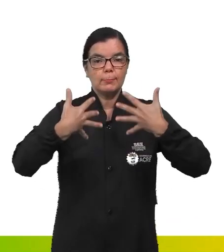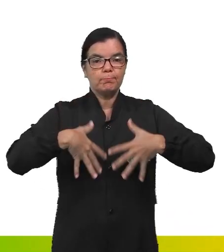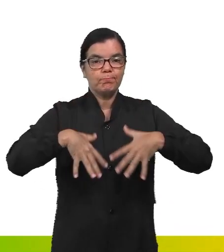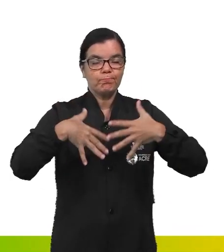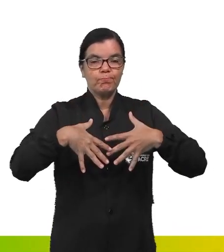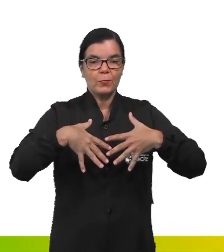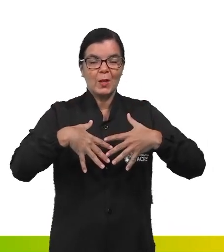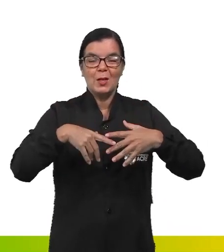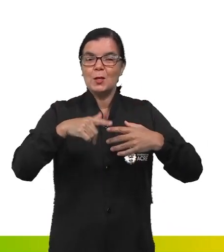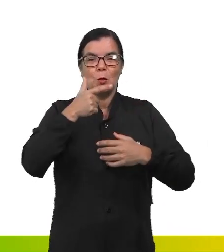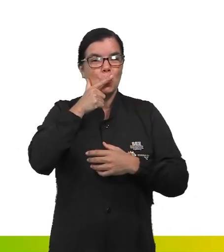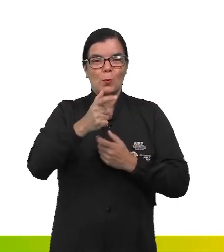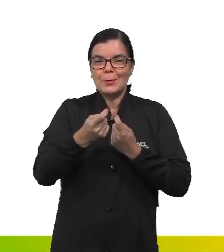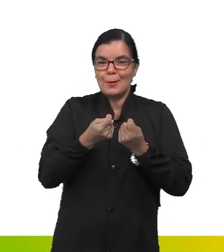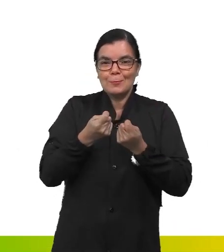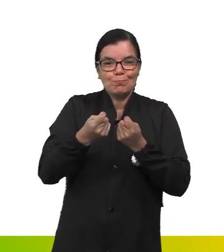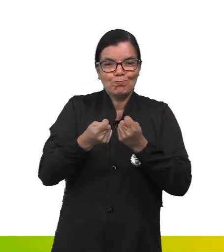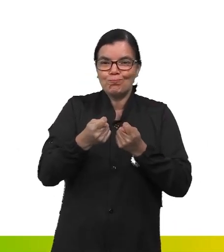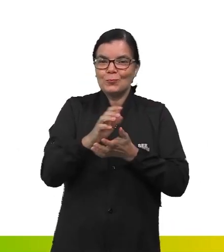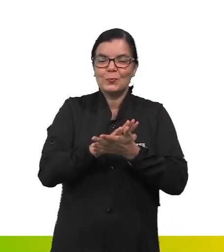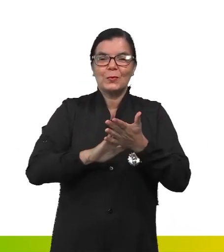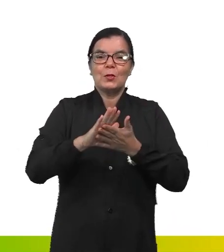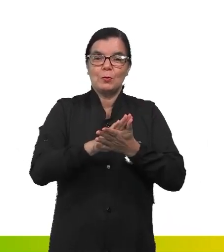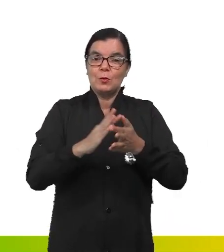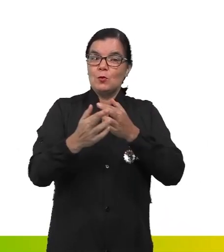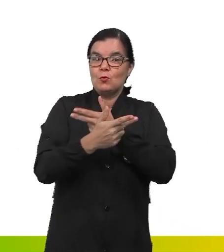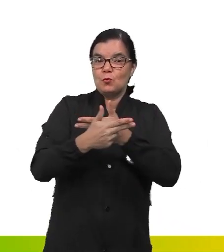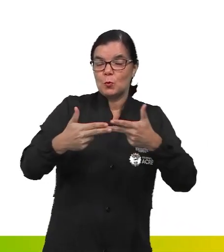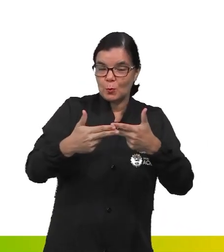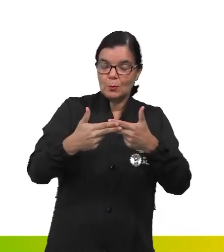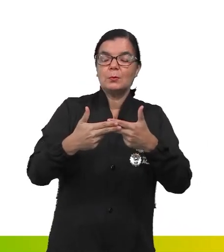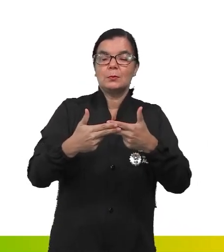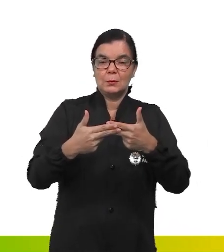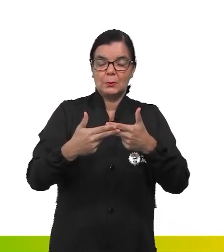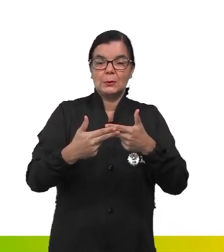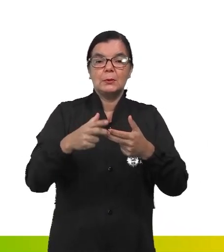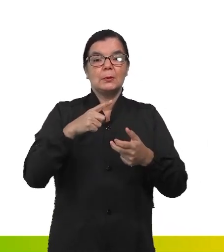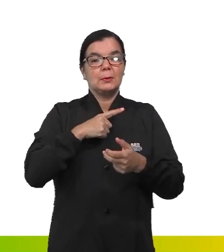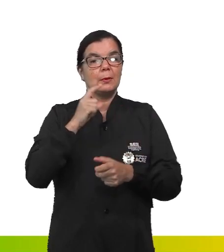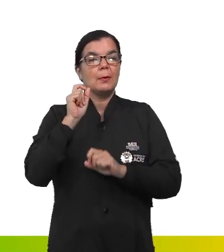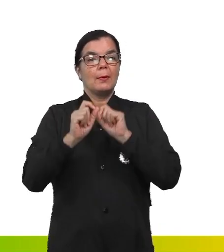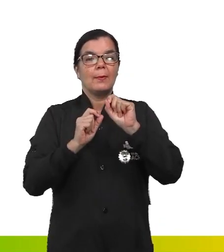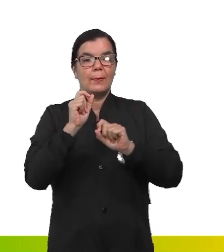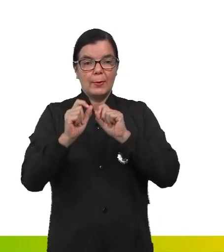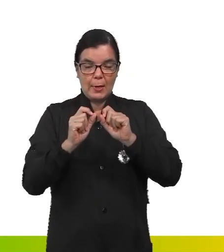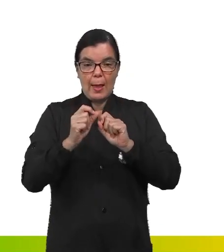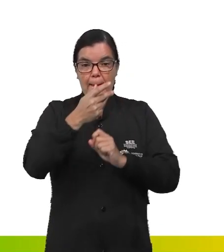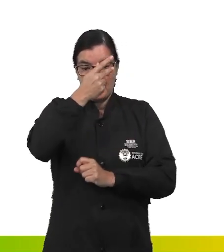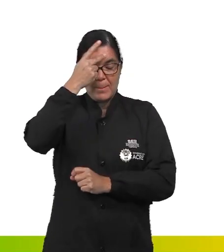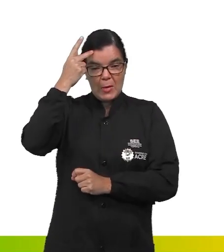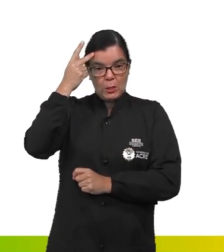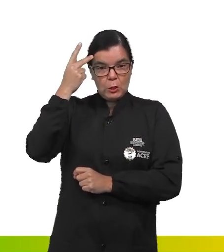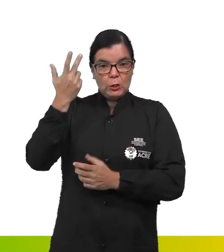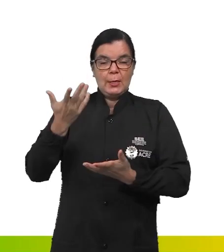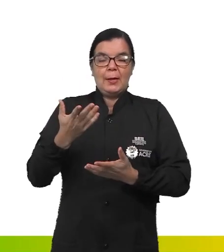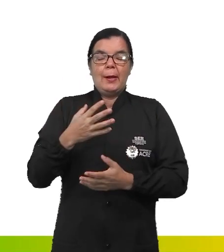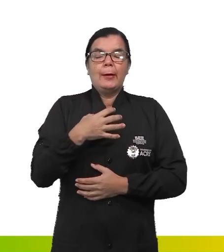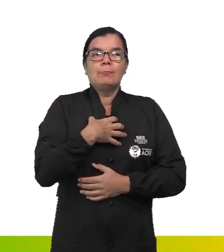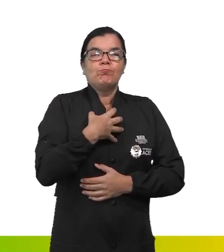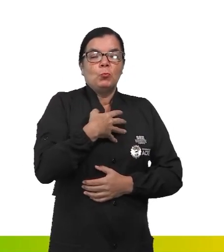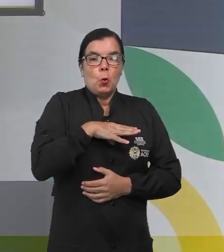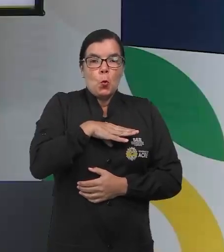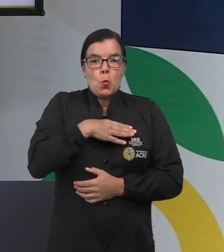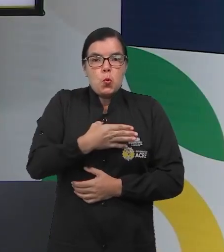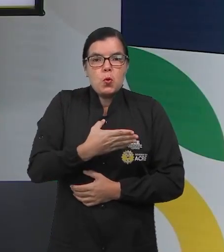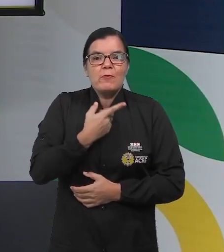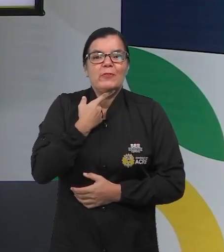e também descontrolada de produtos, ou seja, é quando a pessoa ela é impulsionada